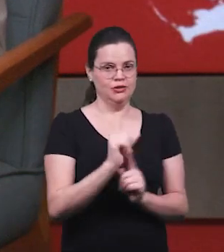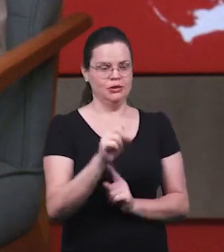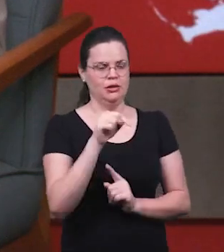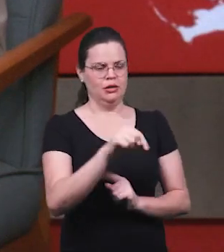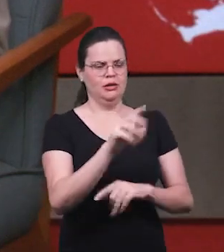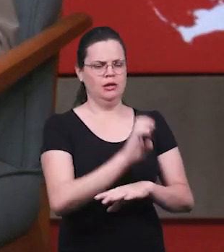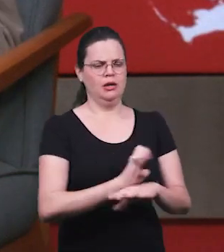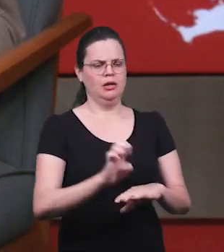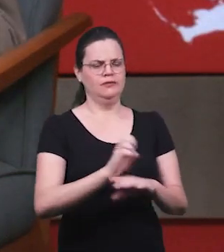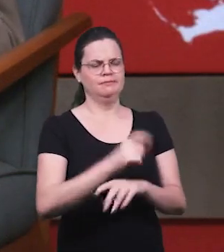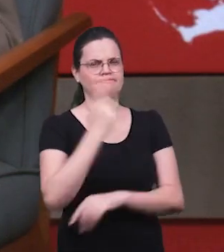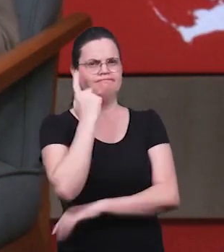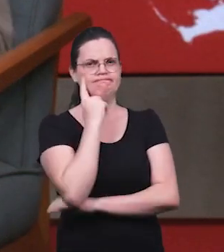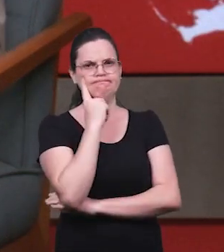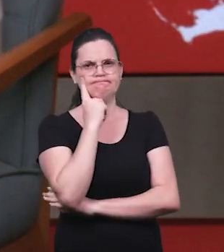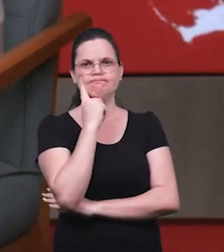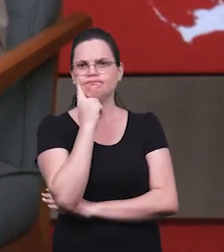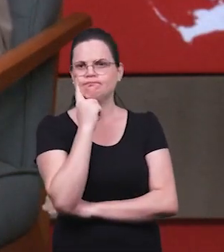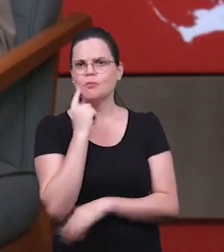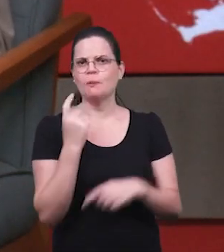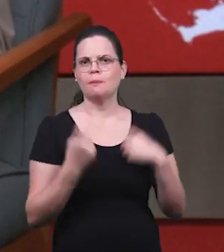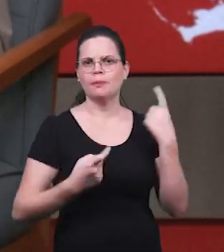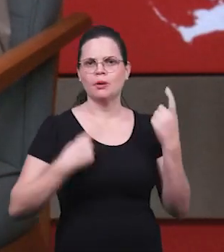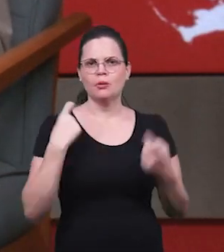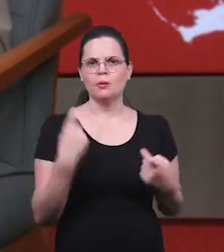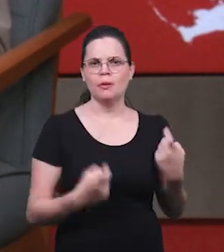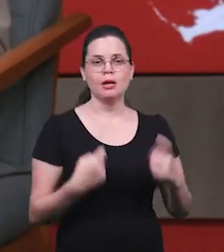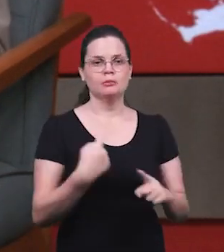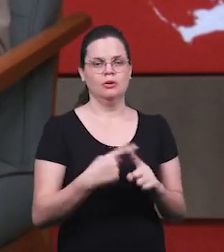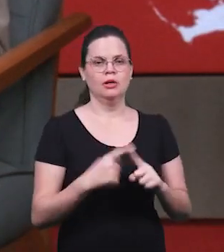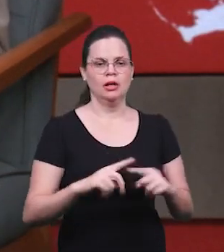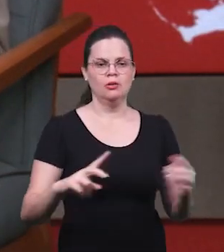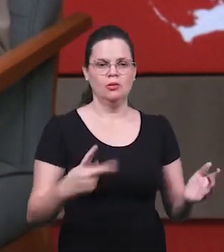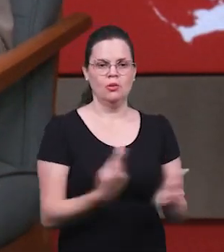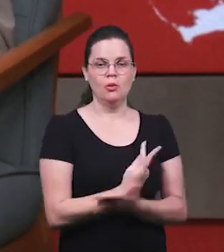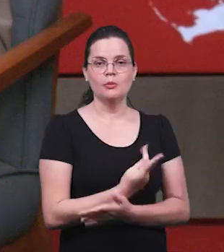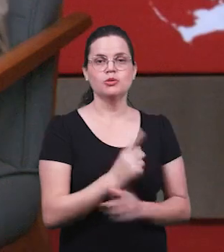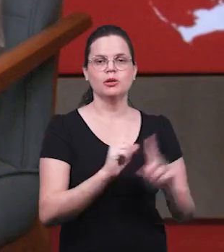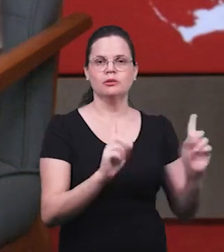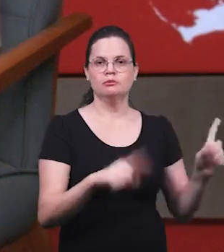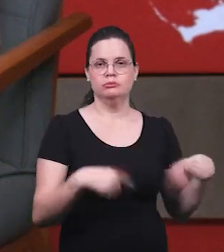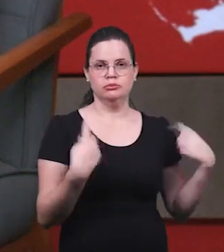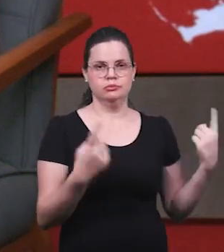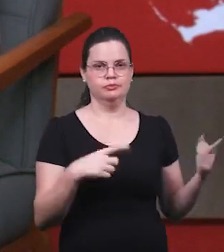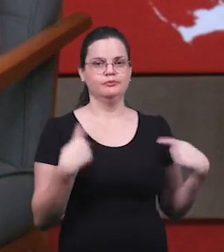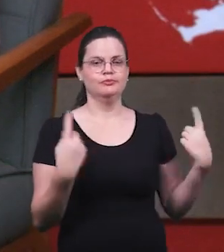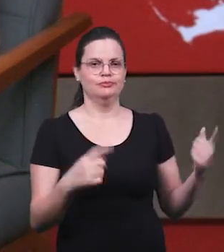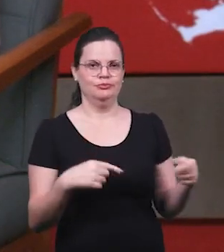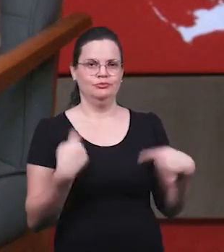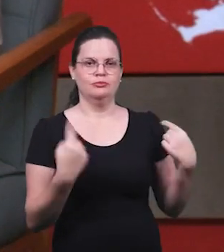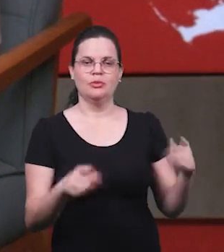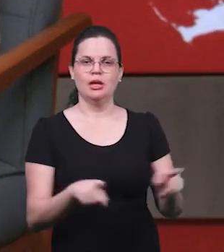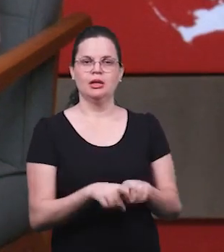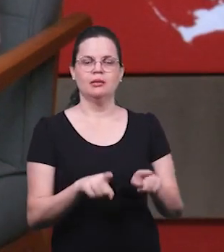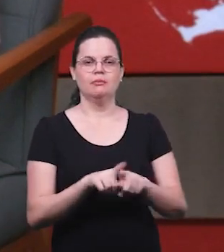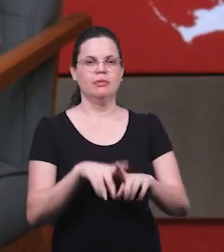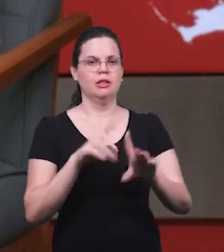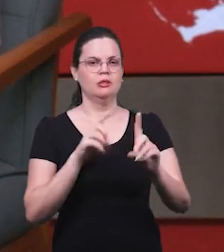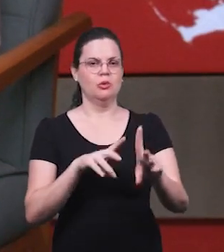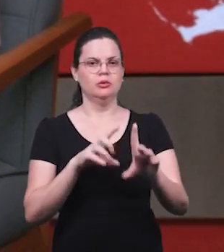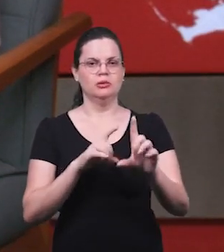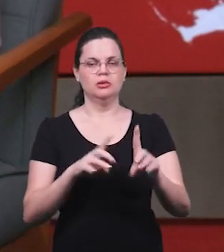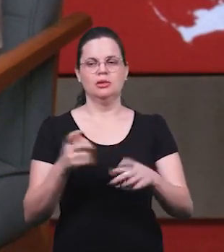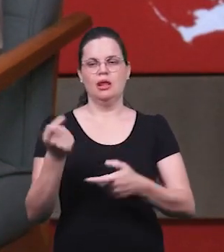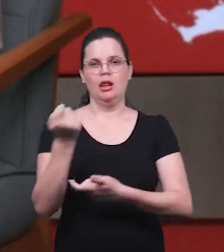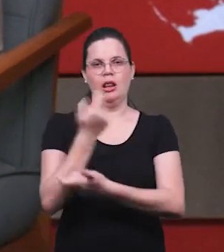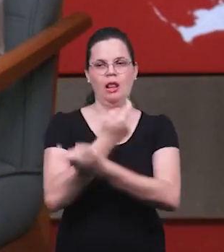com a própria oposição que surgia e os